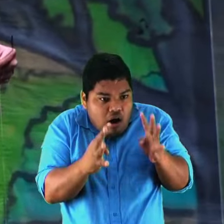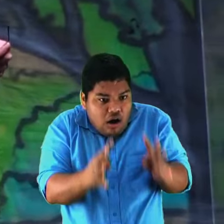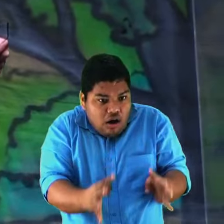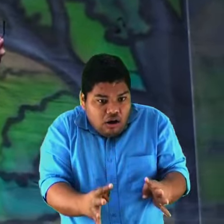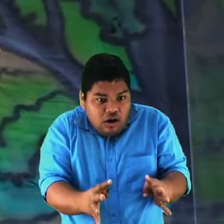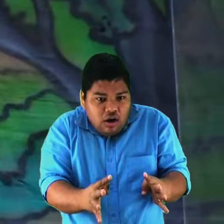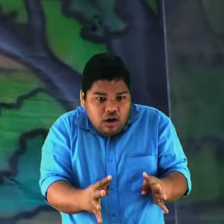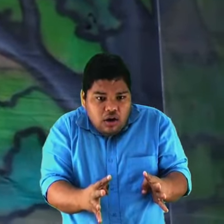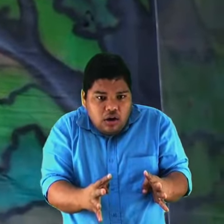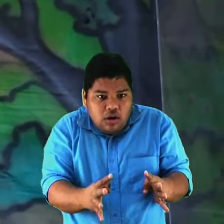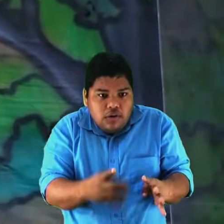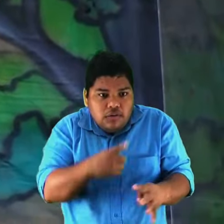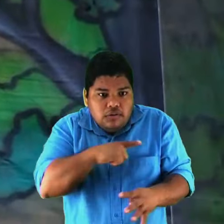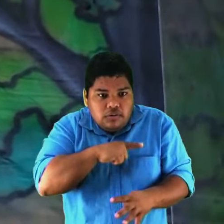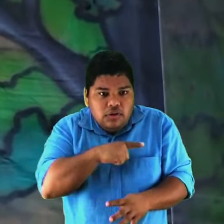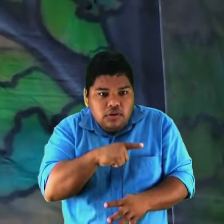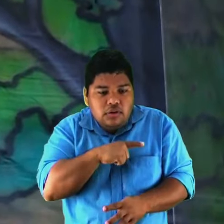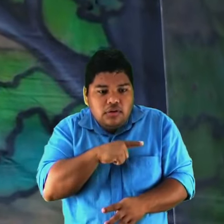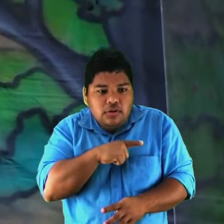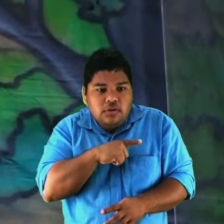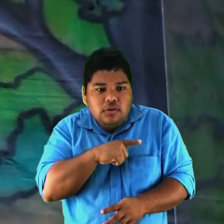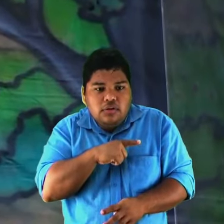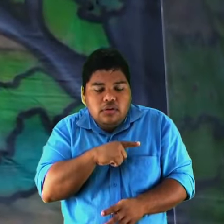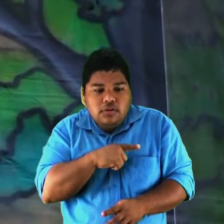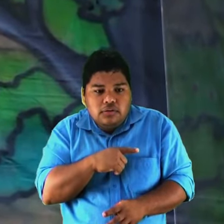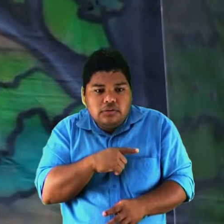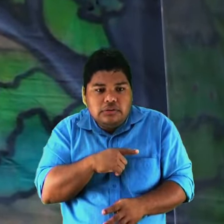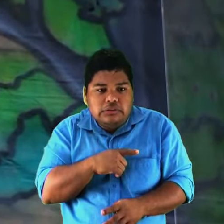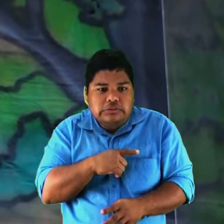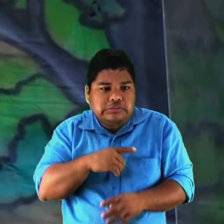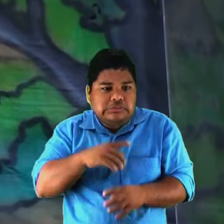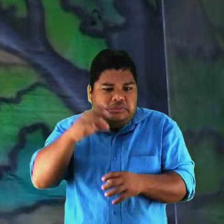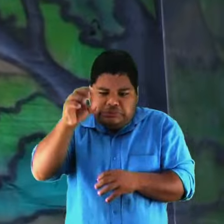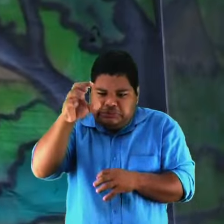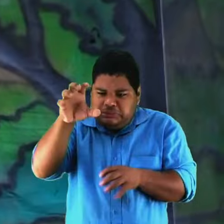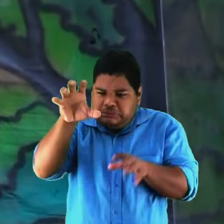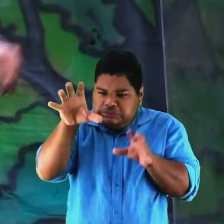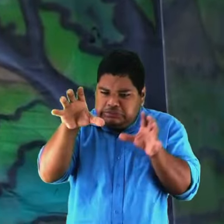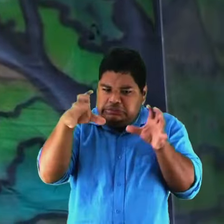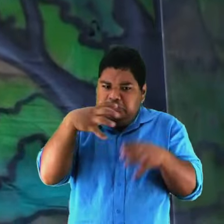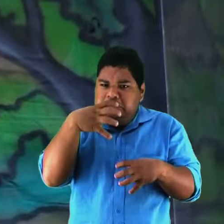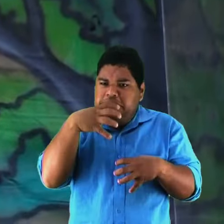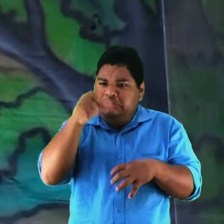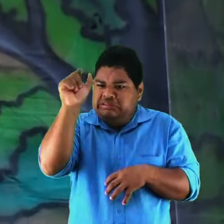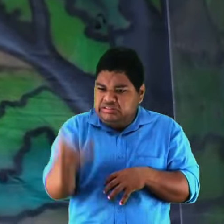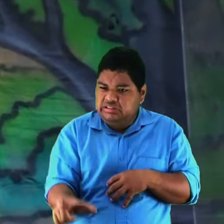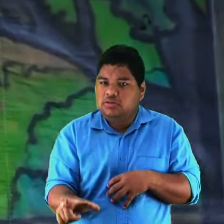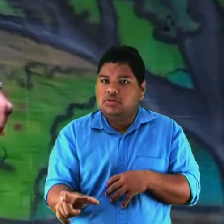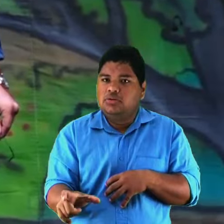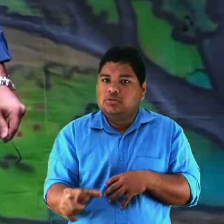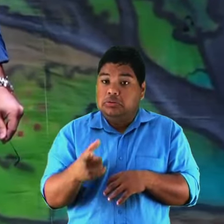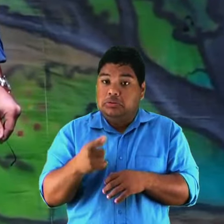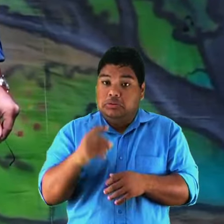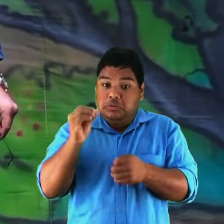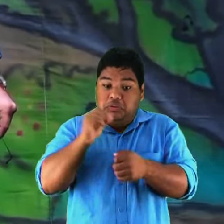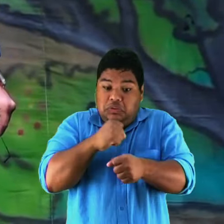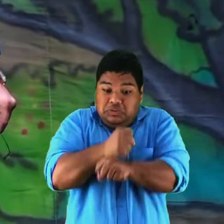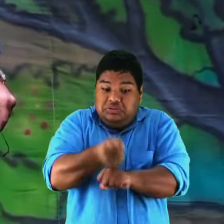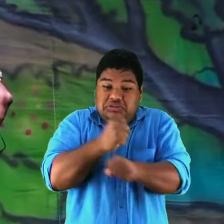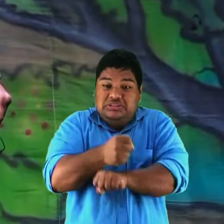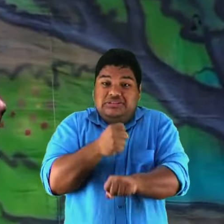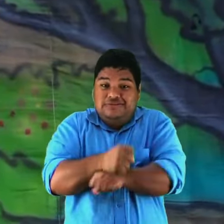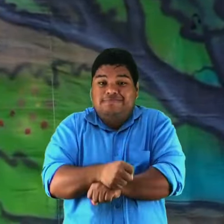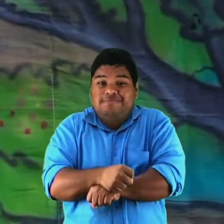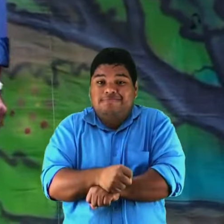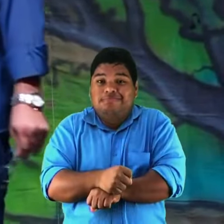fissurados em ter, em ser, em construir, que nós colocamos o mais